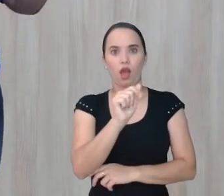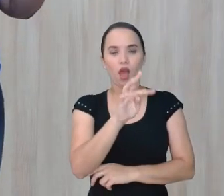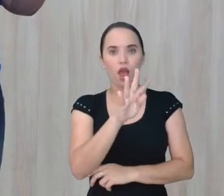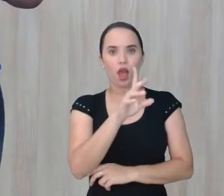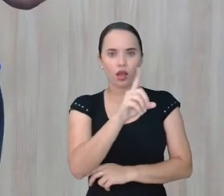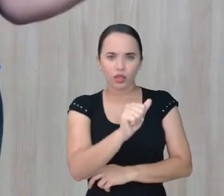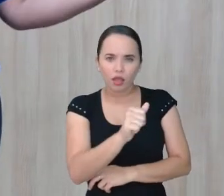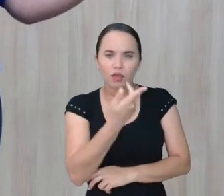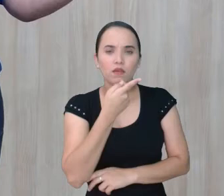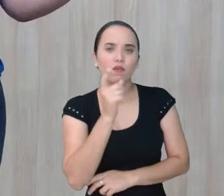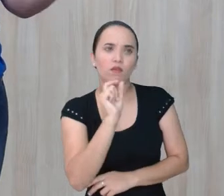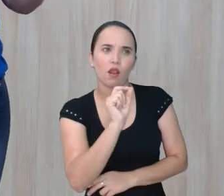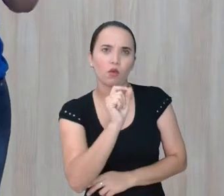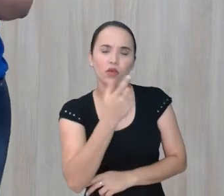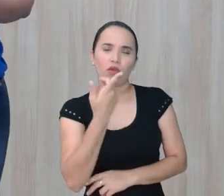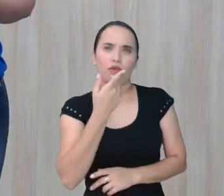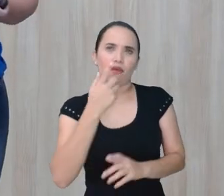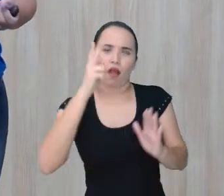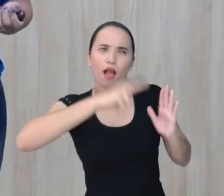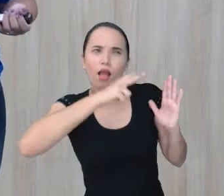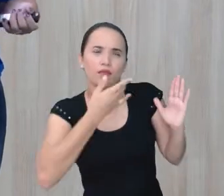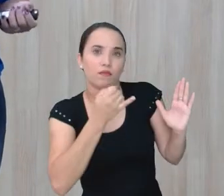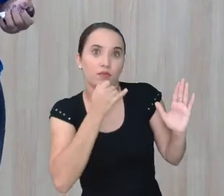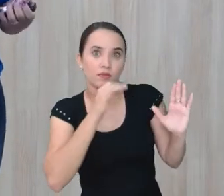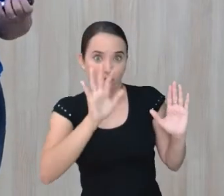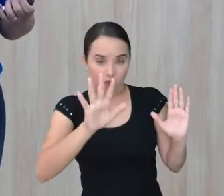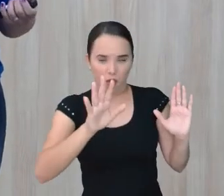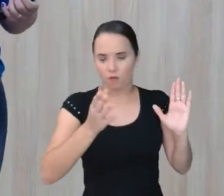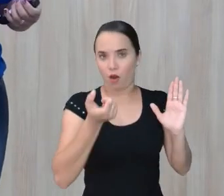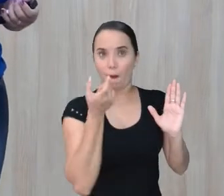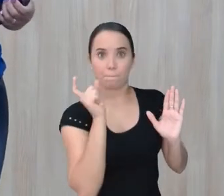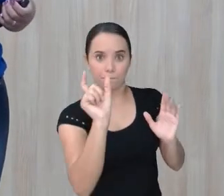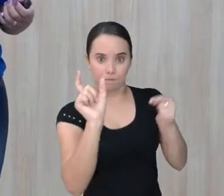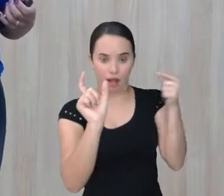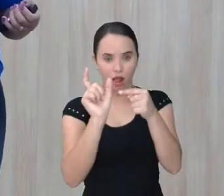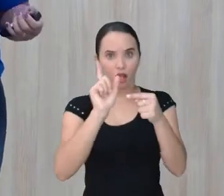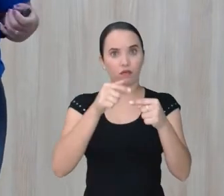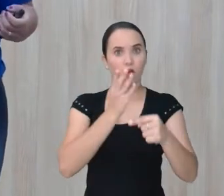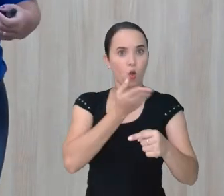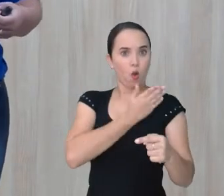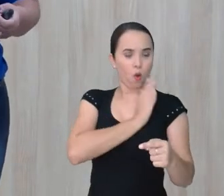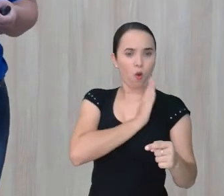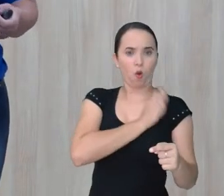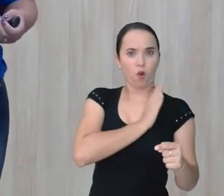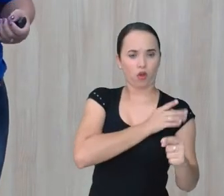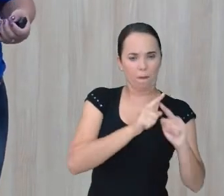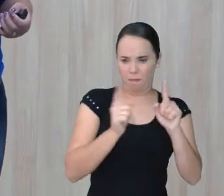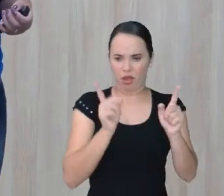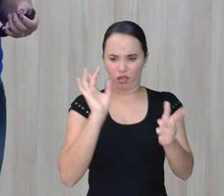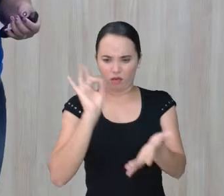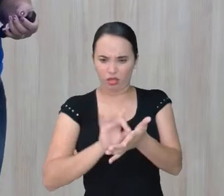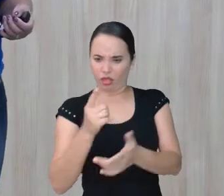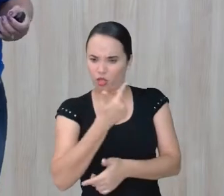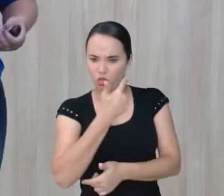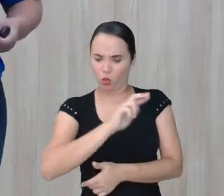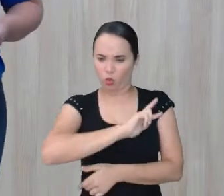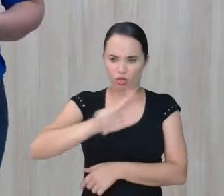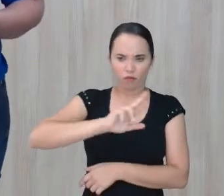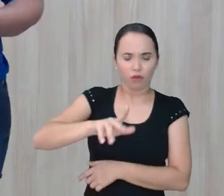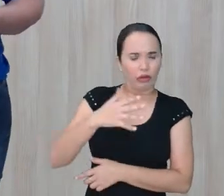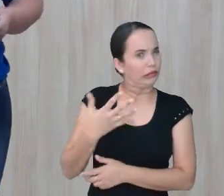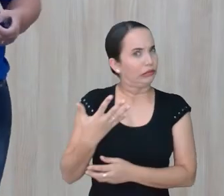coração, mas iria entender de outra forma, não seria o coração propriamente dito. Então, na bula